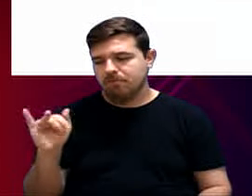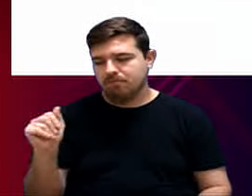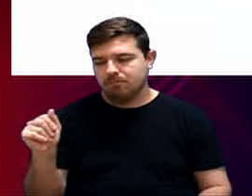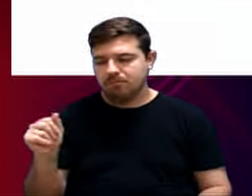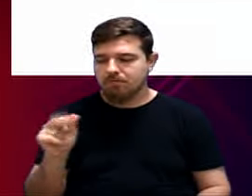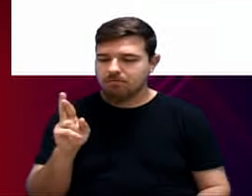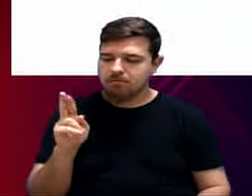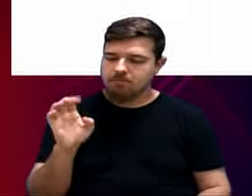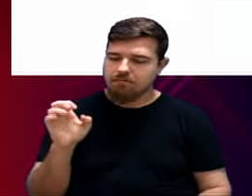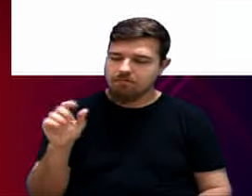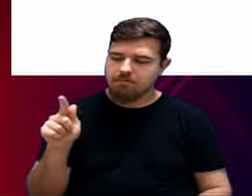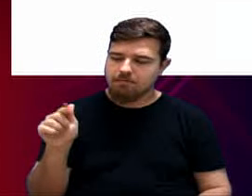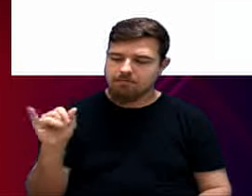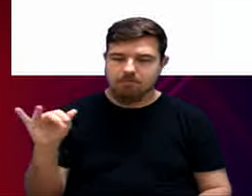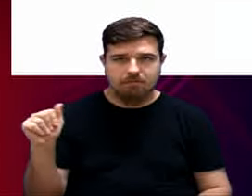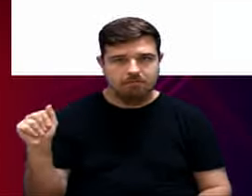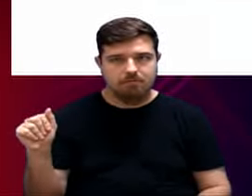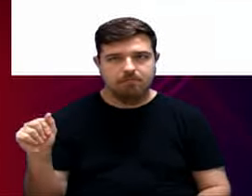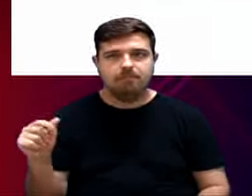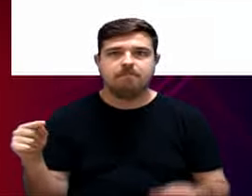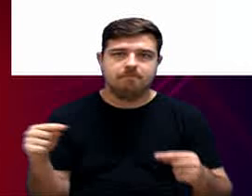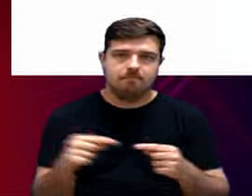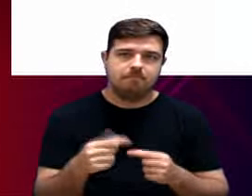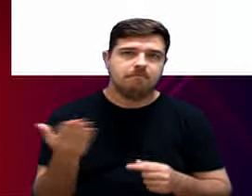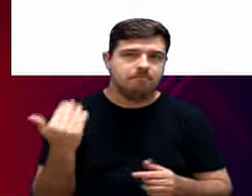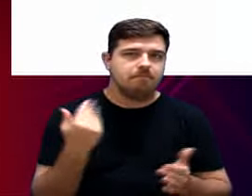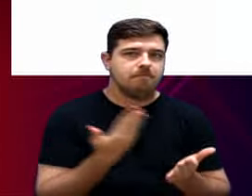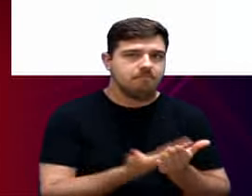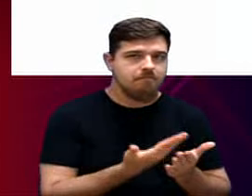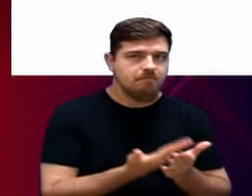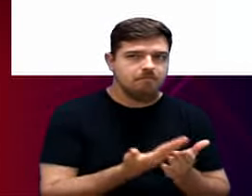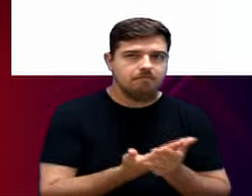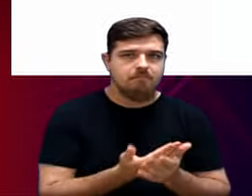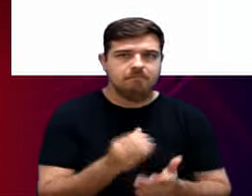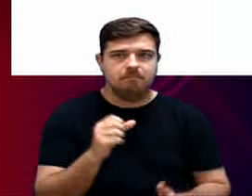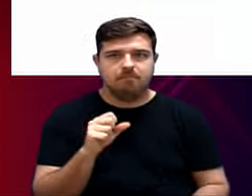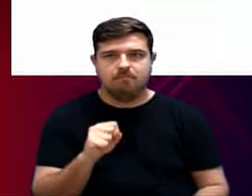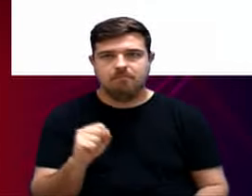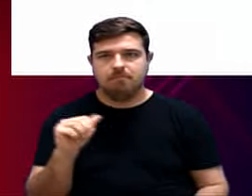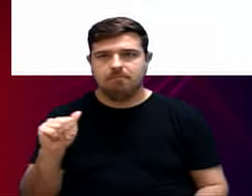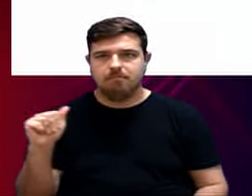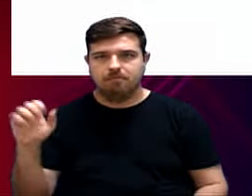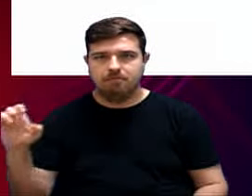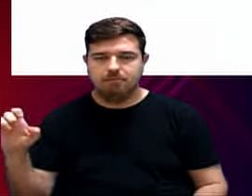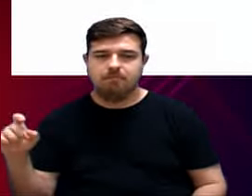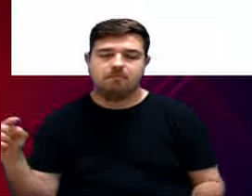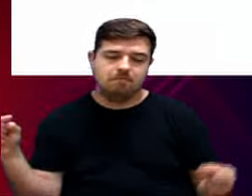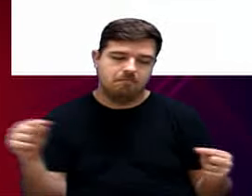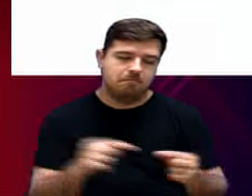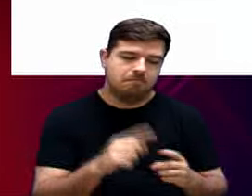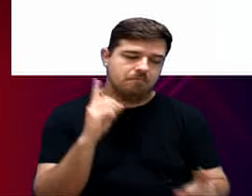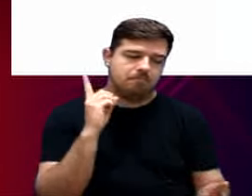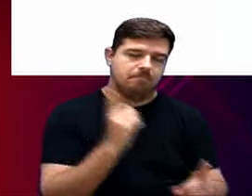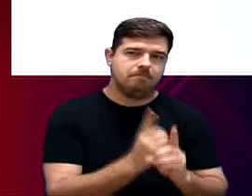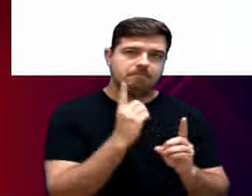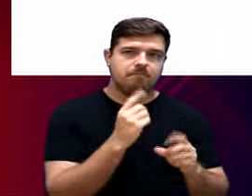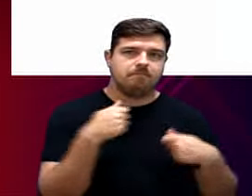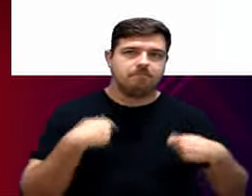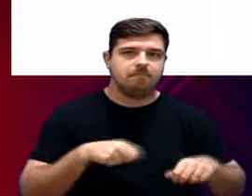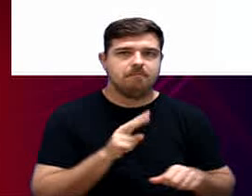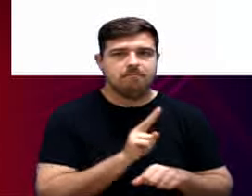eh Com base no estudo realizado pelo sai como como trechos de monitoramento e